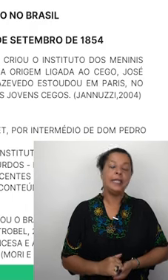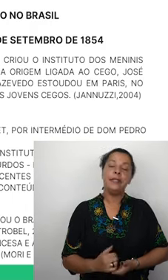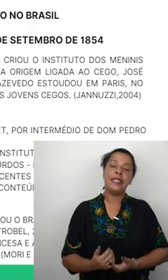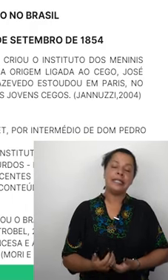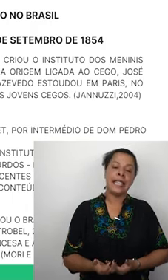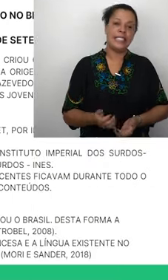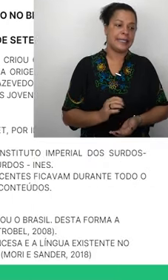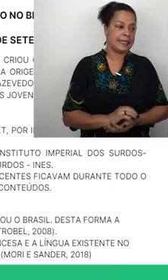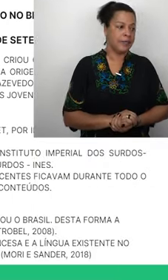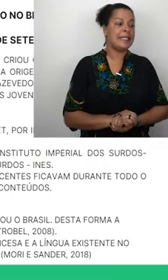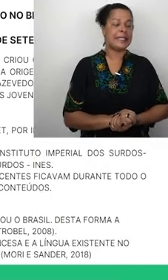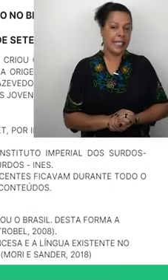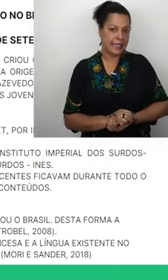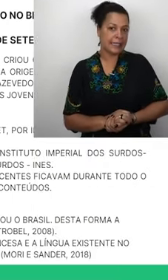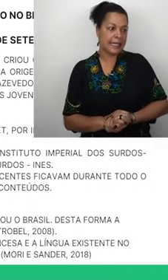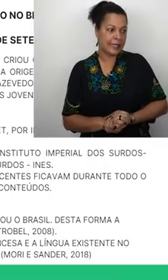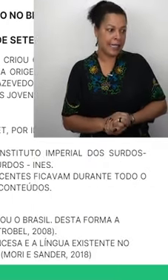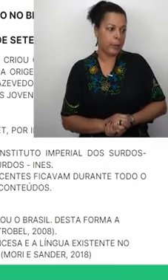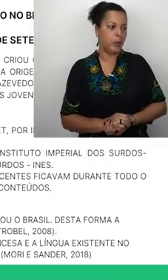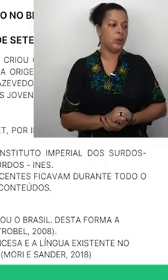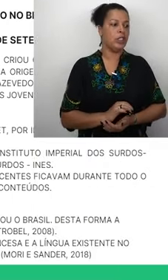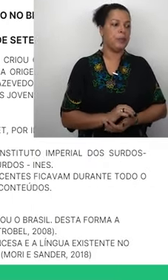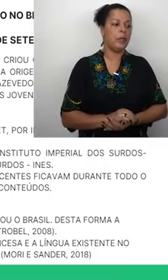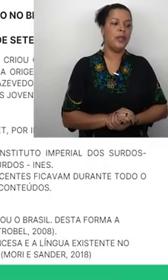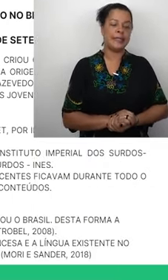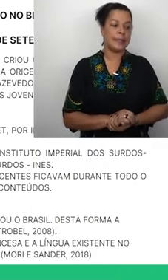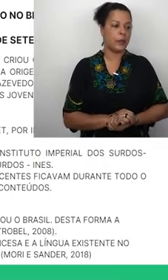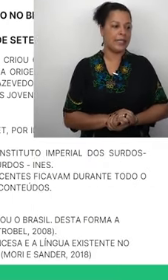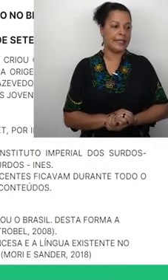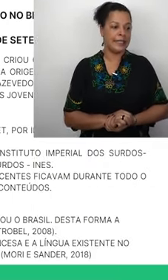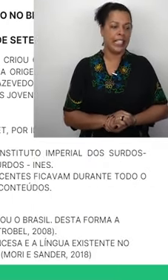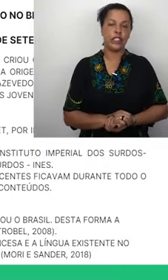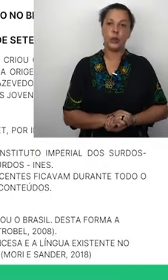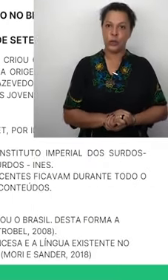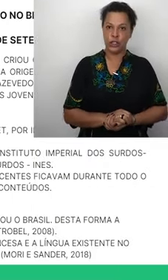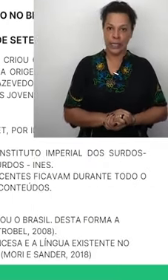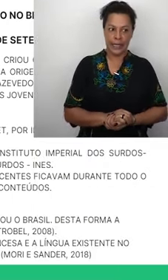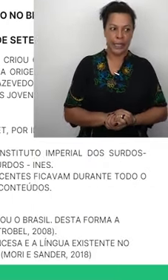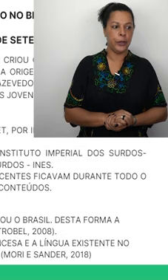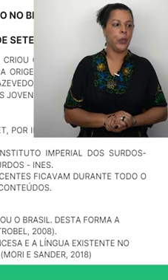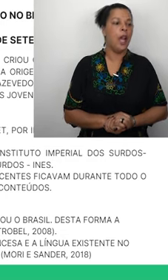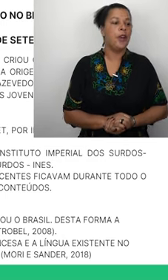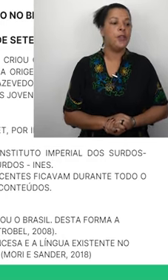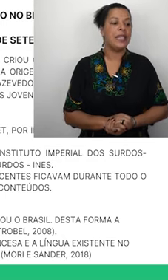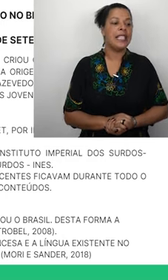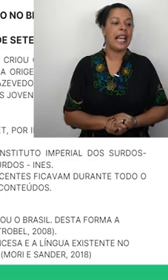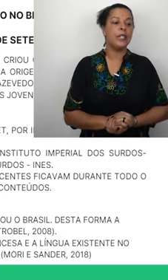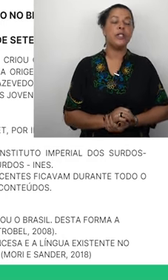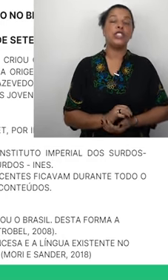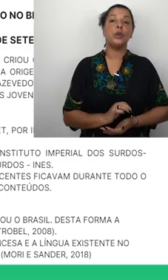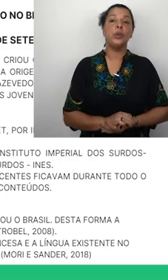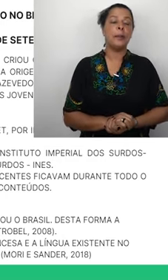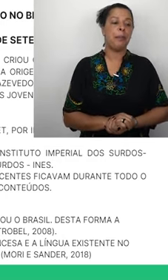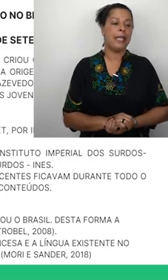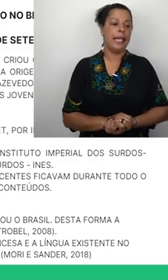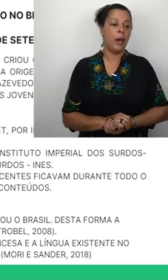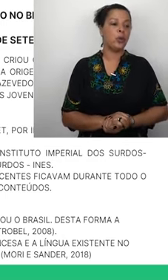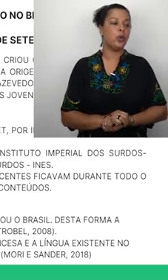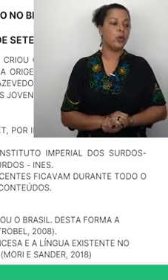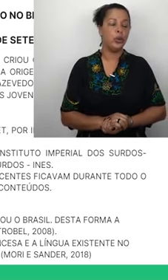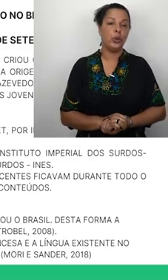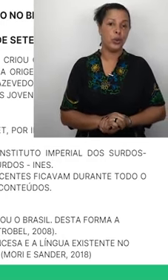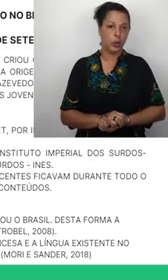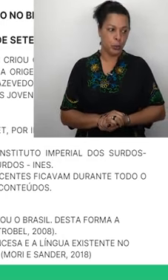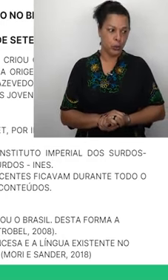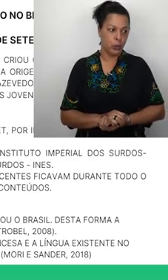II. E em 26 de setembro de 1857, no Rio de Janeiro, foi criado o Instituto